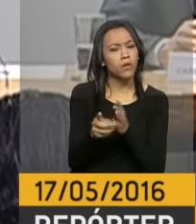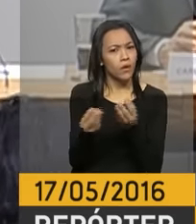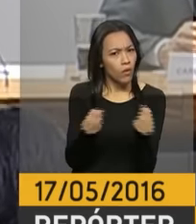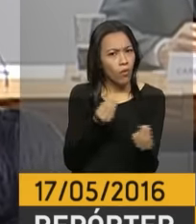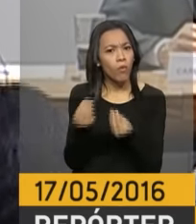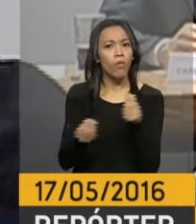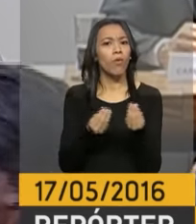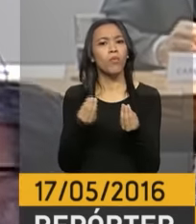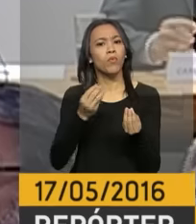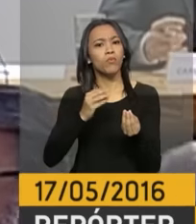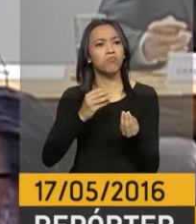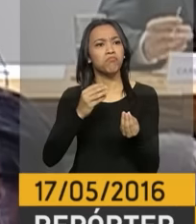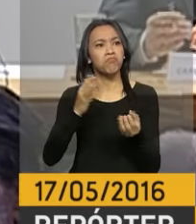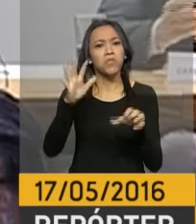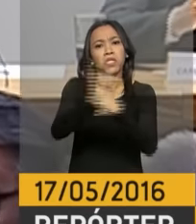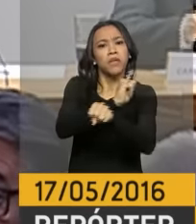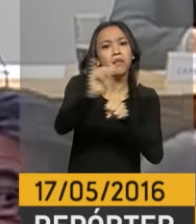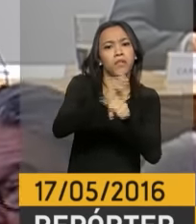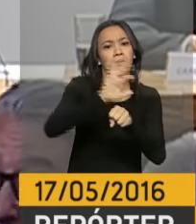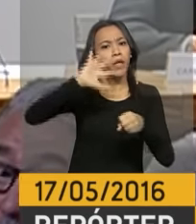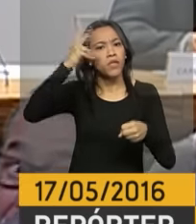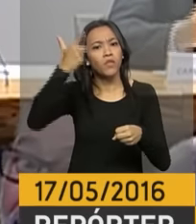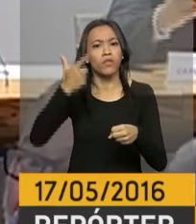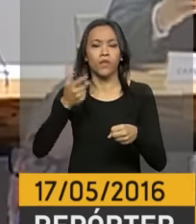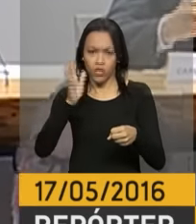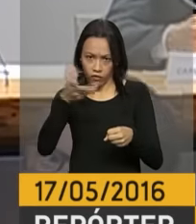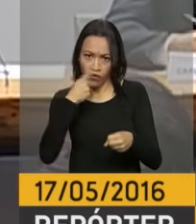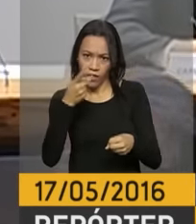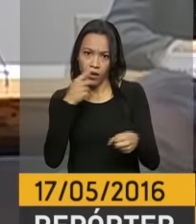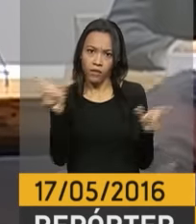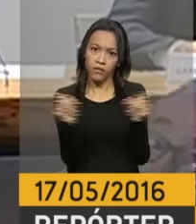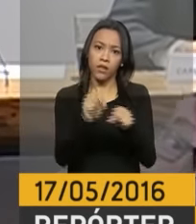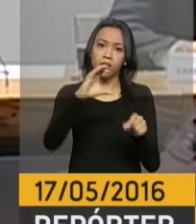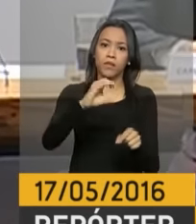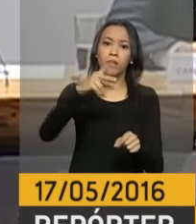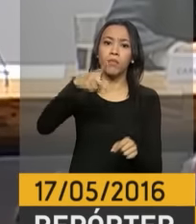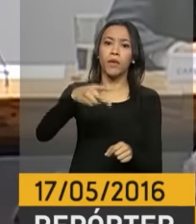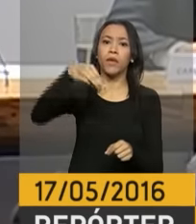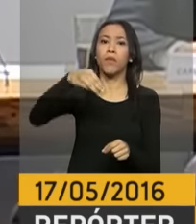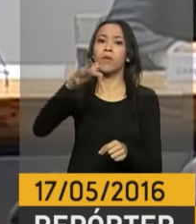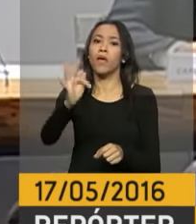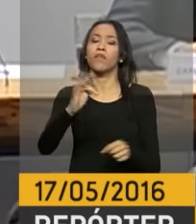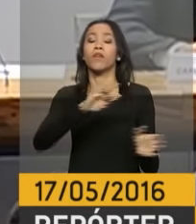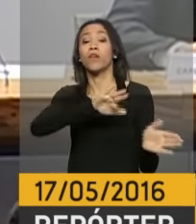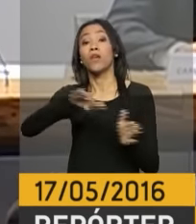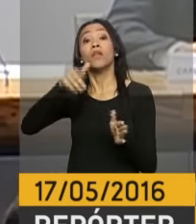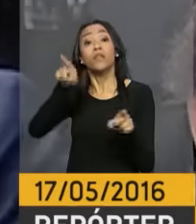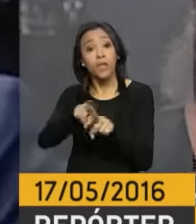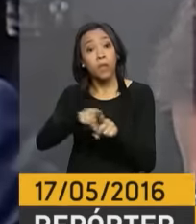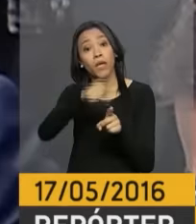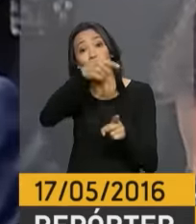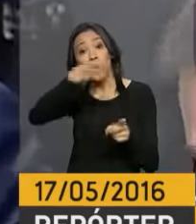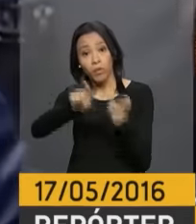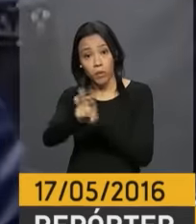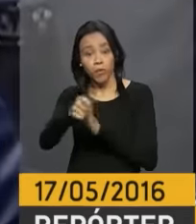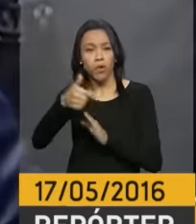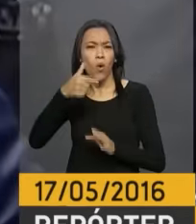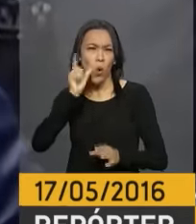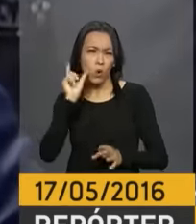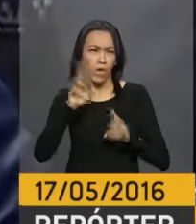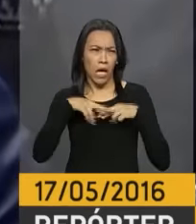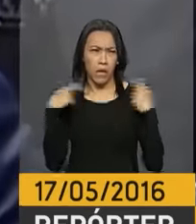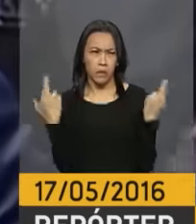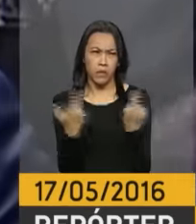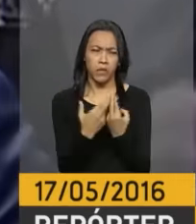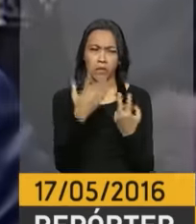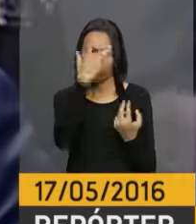foi citado, como a CID e a CPMF, e também sobre a reunião de ontem com as centrais sindicais. Eles saíram de lá bastante preocupados